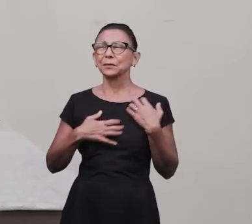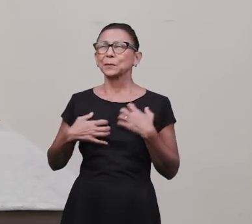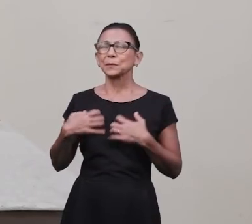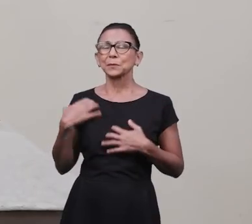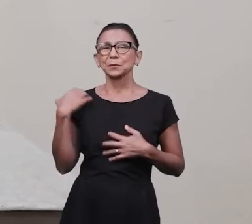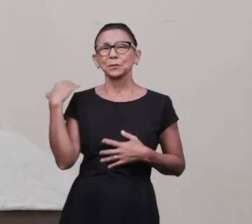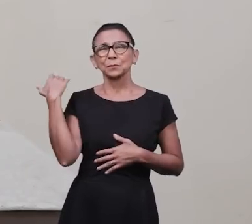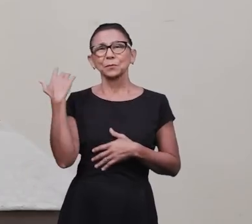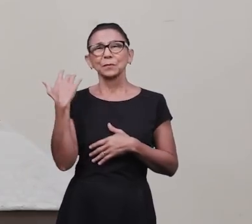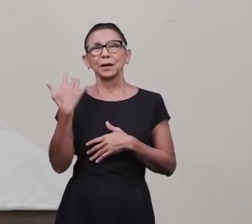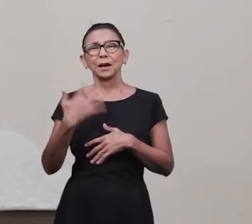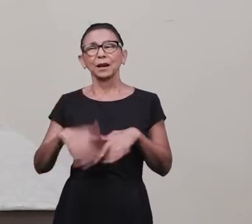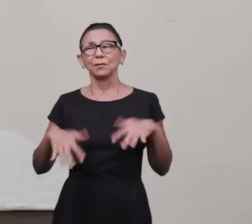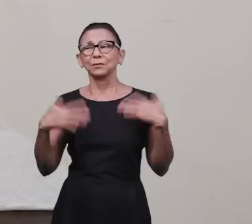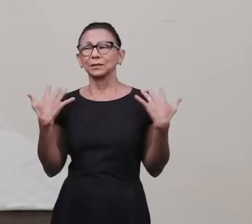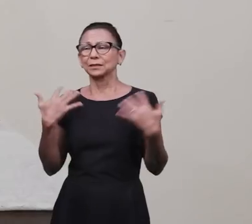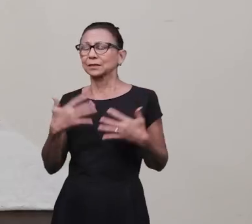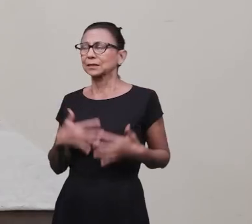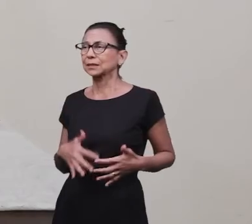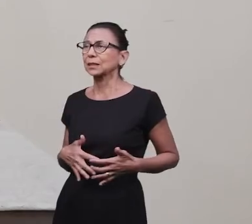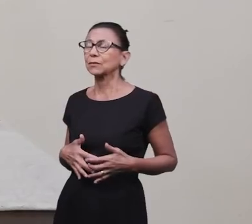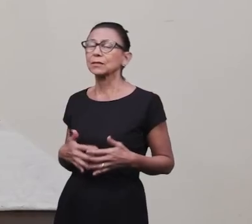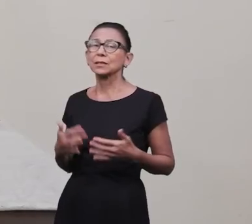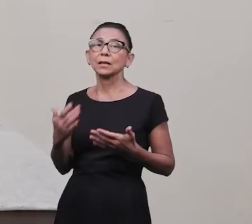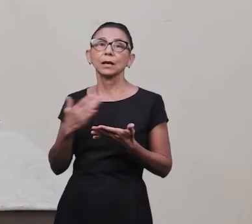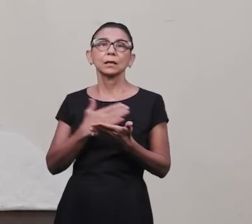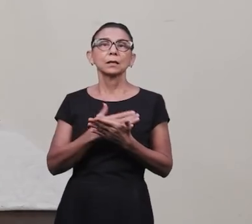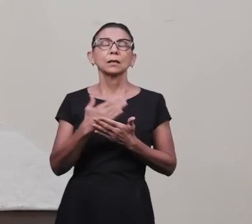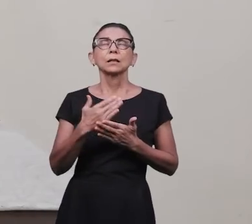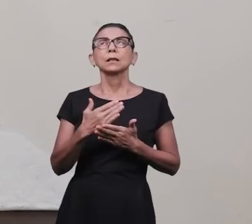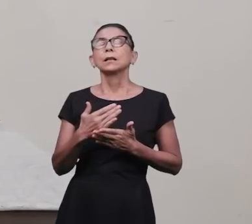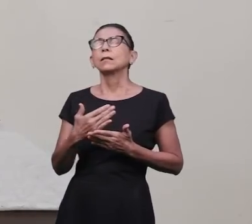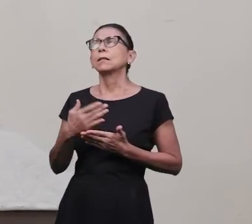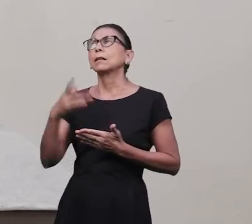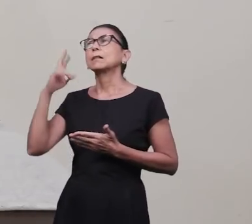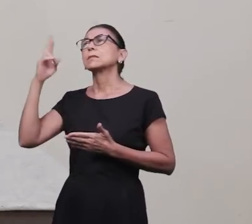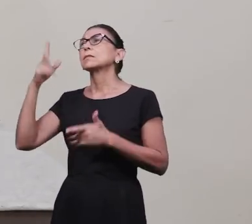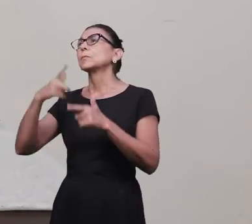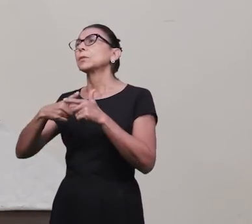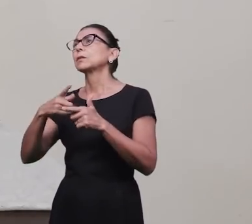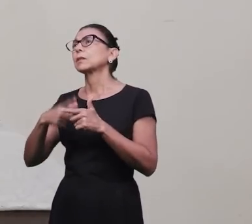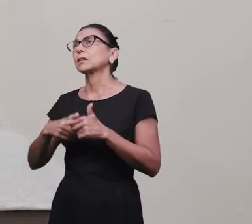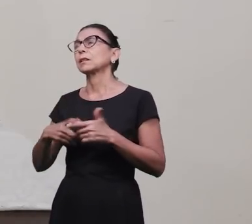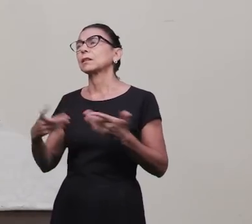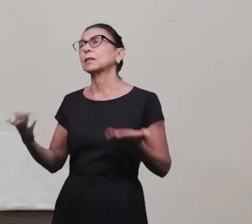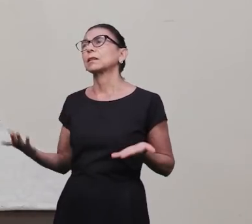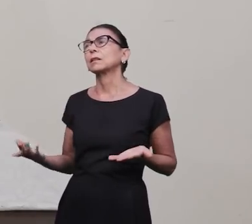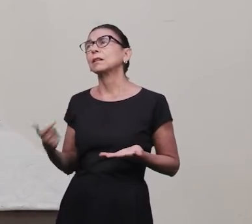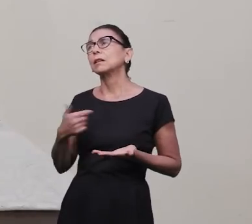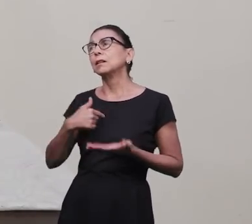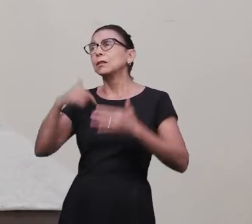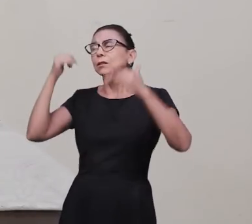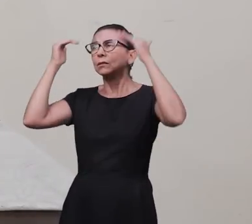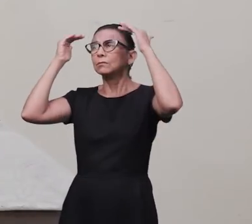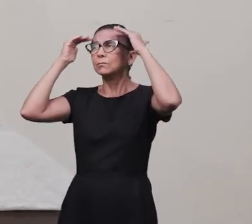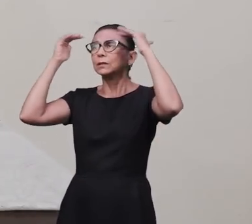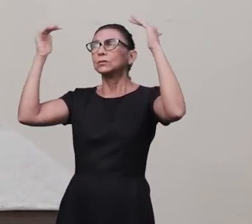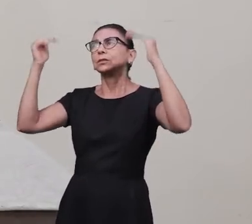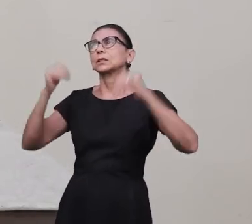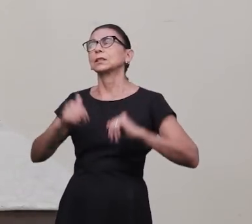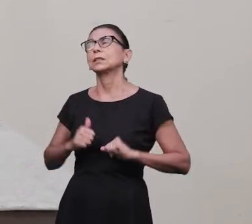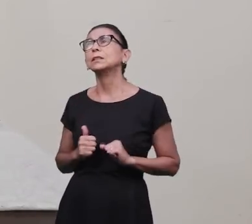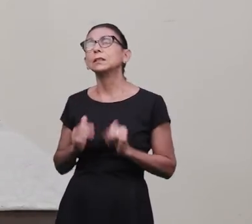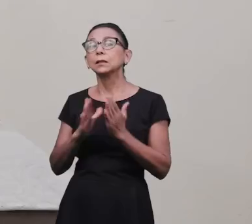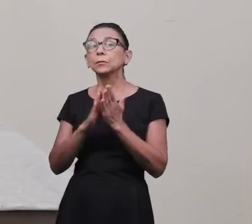questionar determinadas situações. Mas, Senhor, por quê? Senhor, eu tenho sido fiel, eu obedeço a palavra,